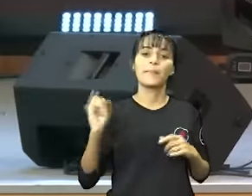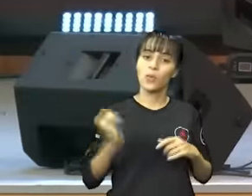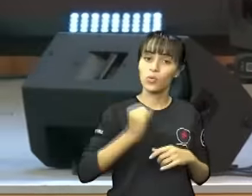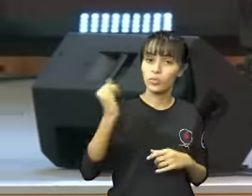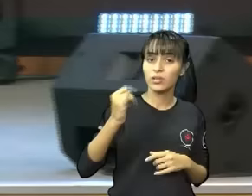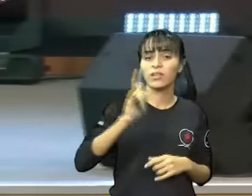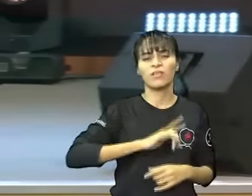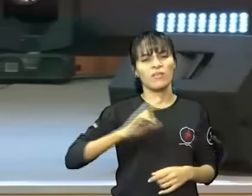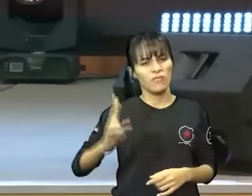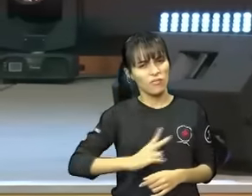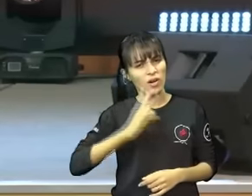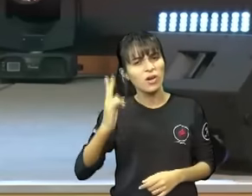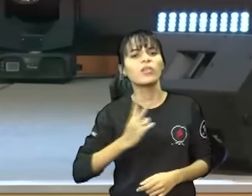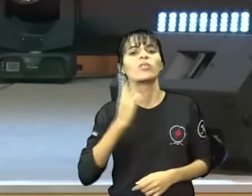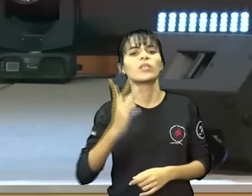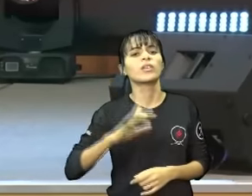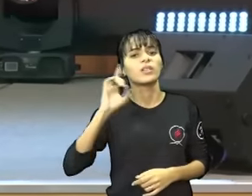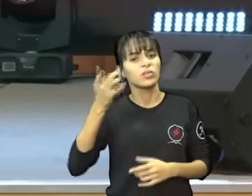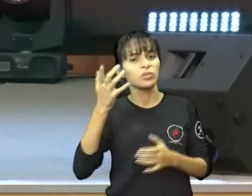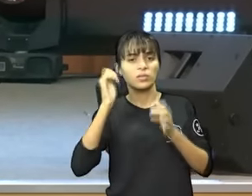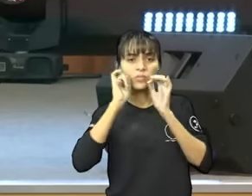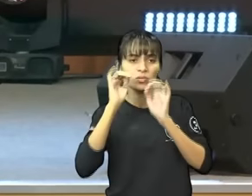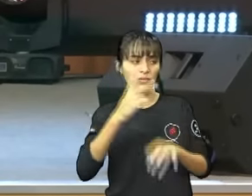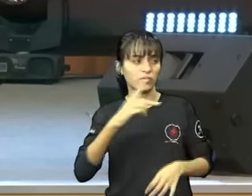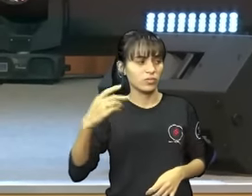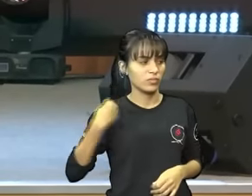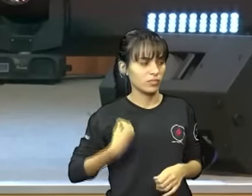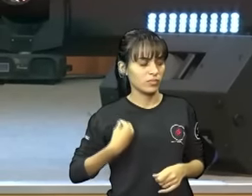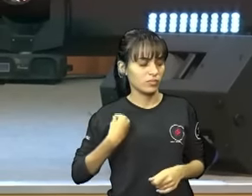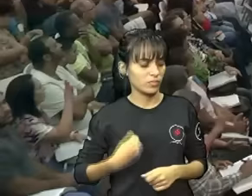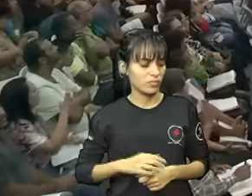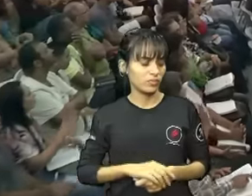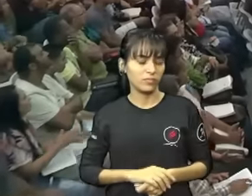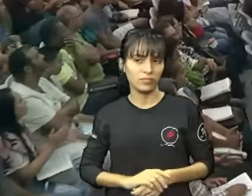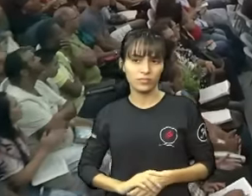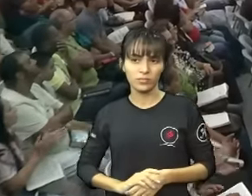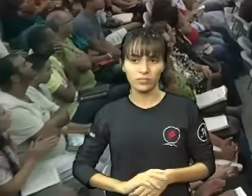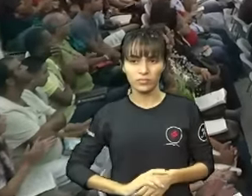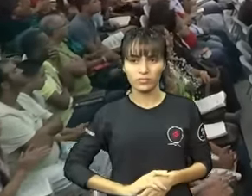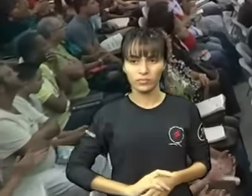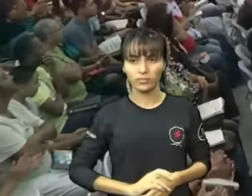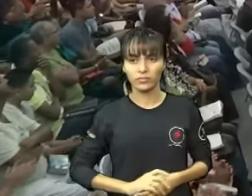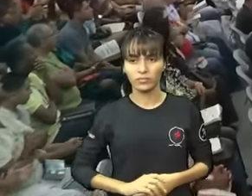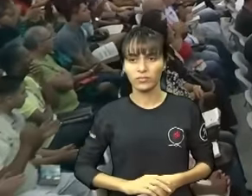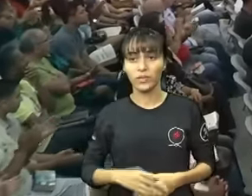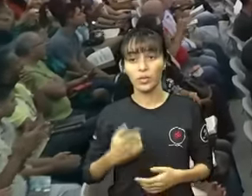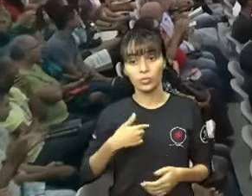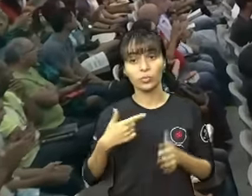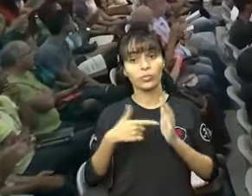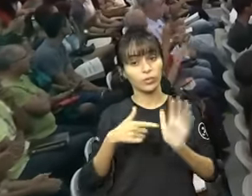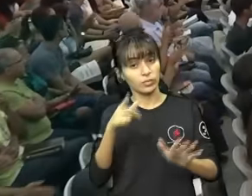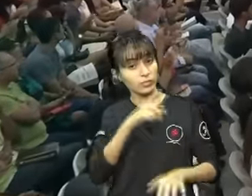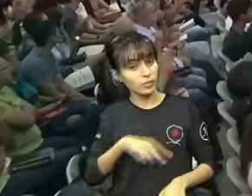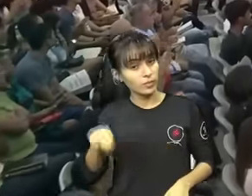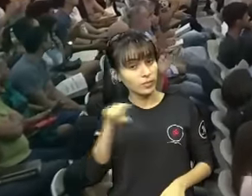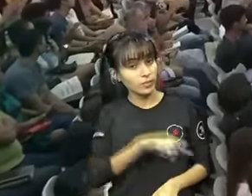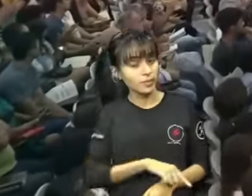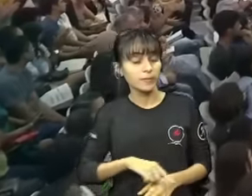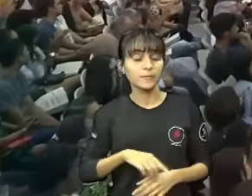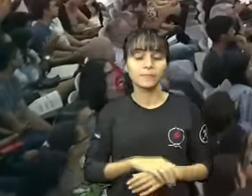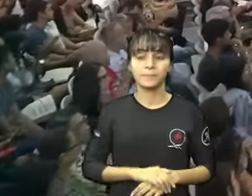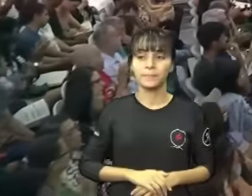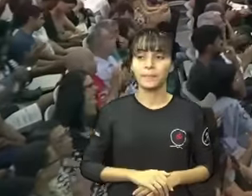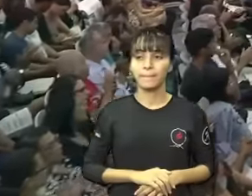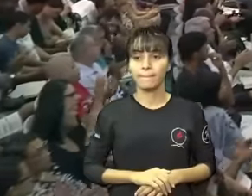tem muito valor e Deus te abençoe a sua vida e eu tô mostrando para você ver